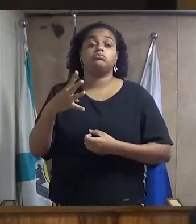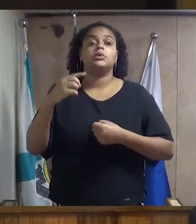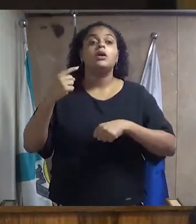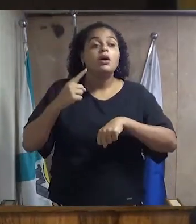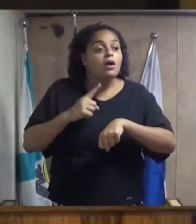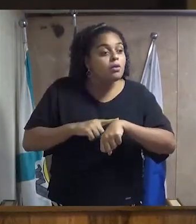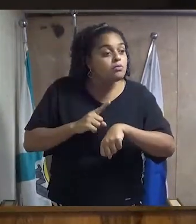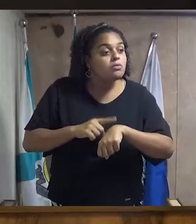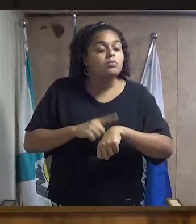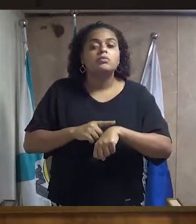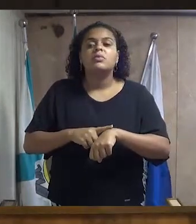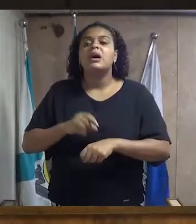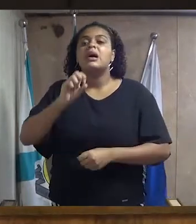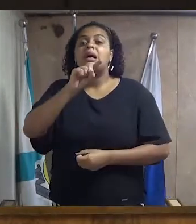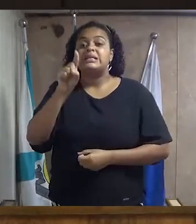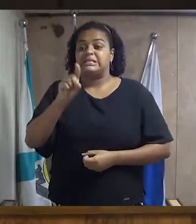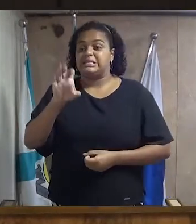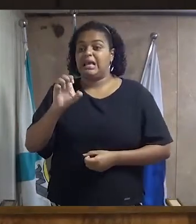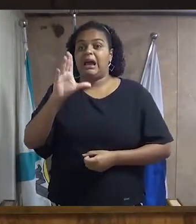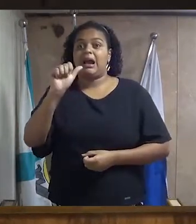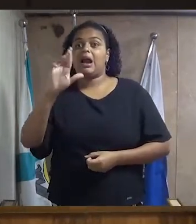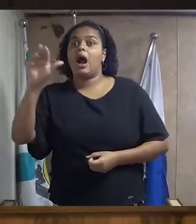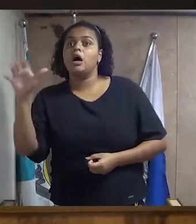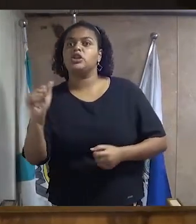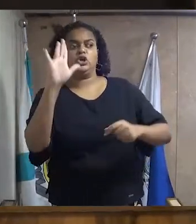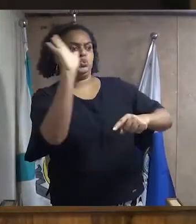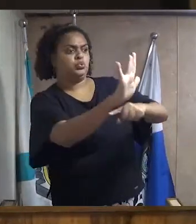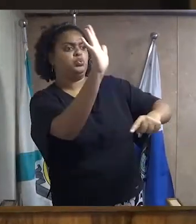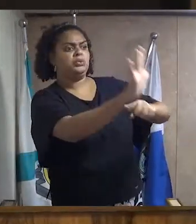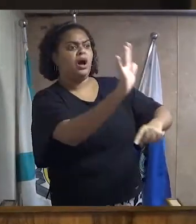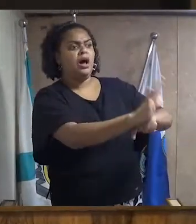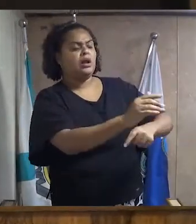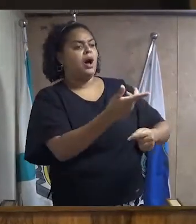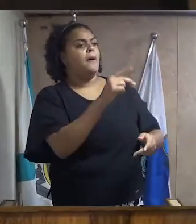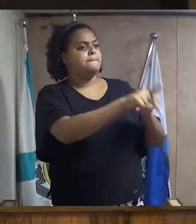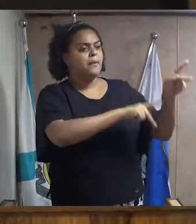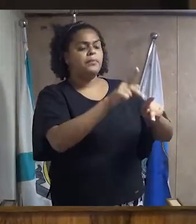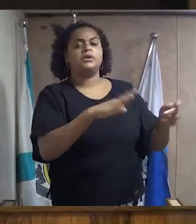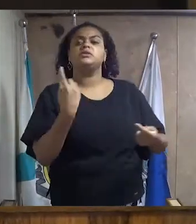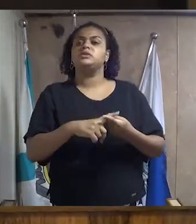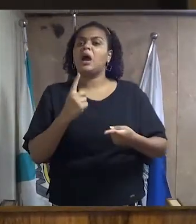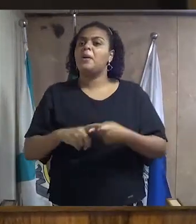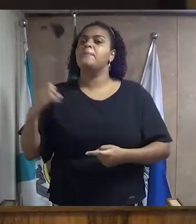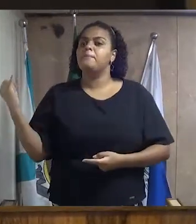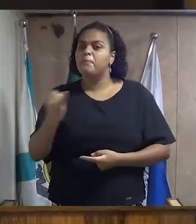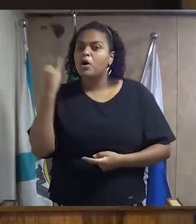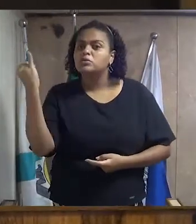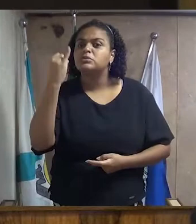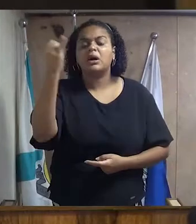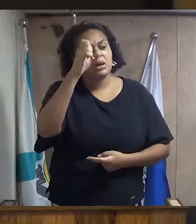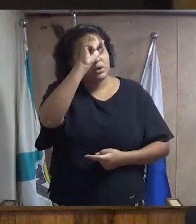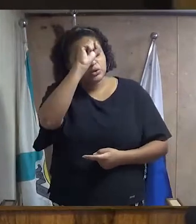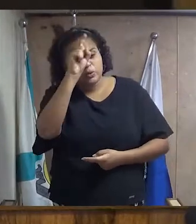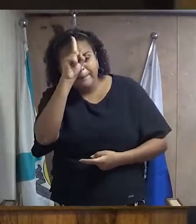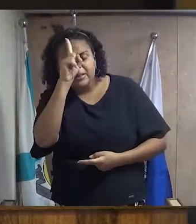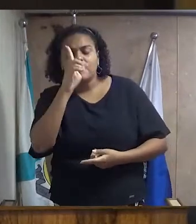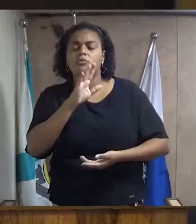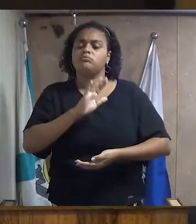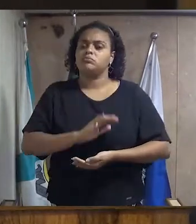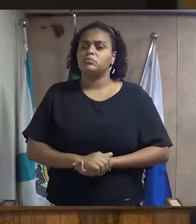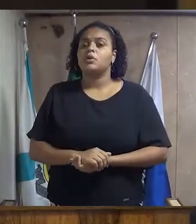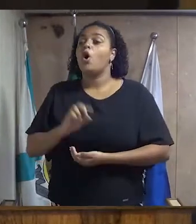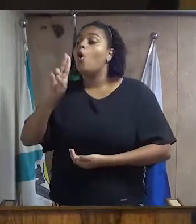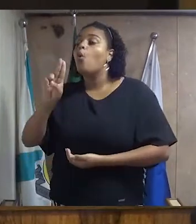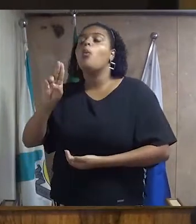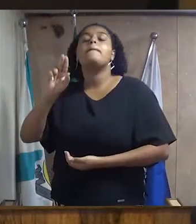Carlos atendendo e uma fila e o cara atendendo as pessoas ali dentro. Tem importância de pedir para ampliar o hospital, a UPA